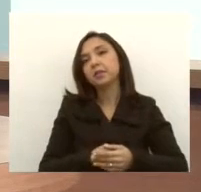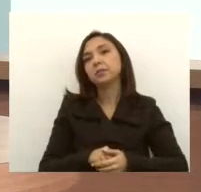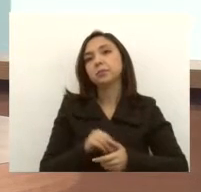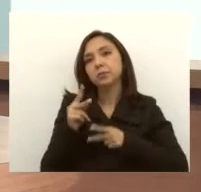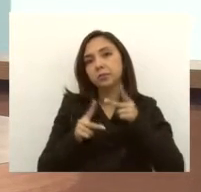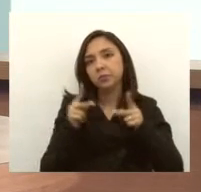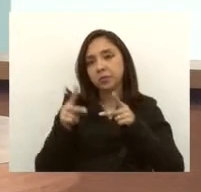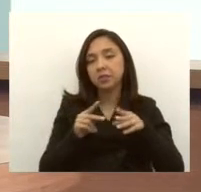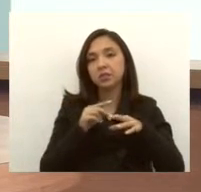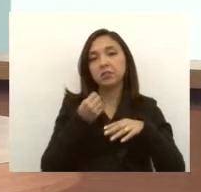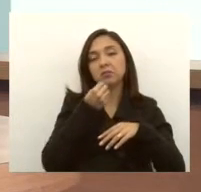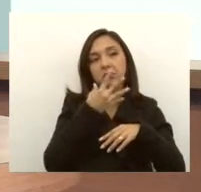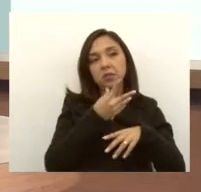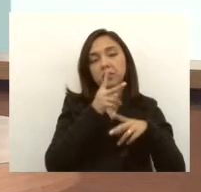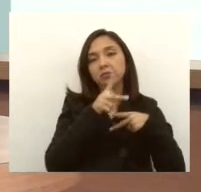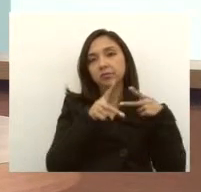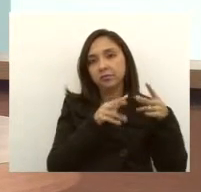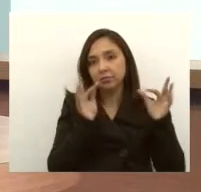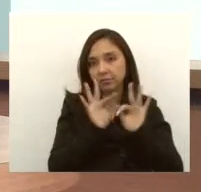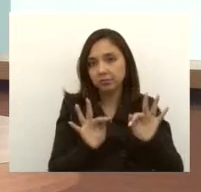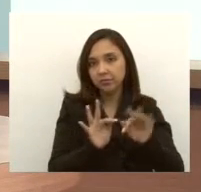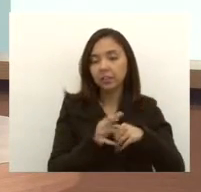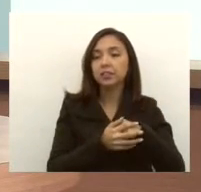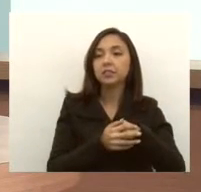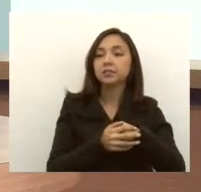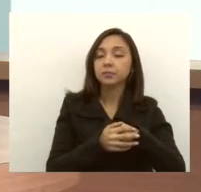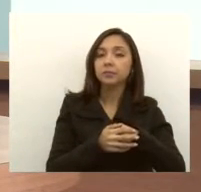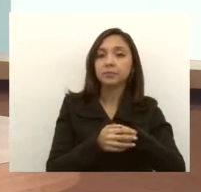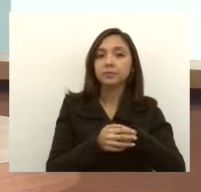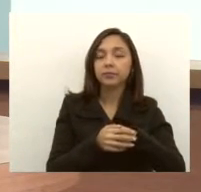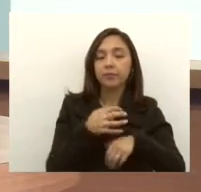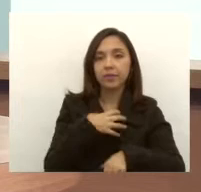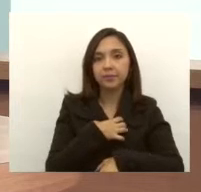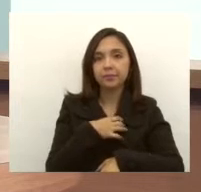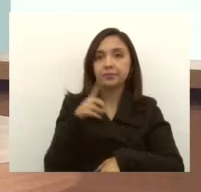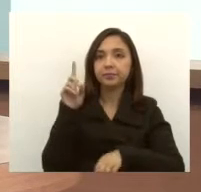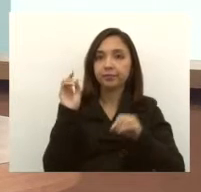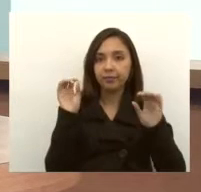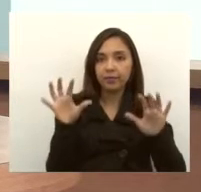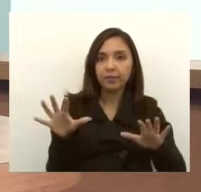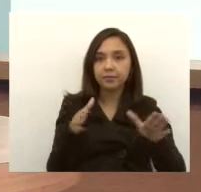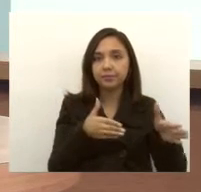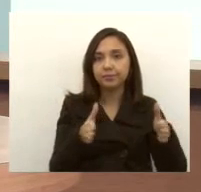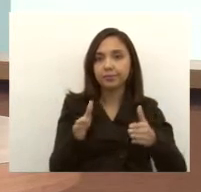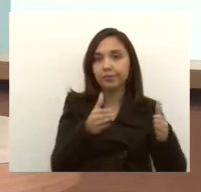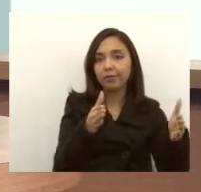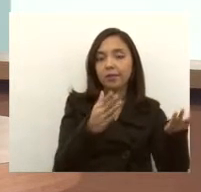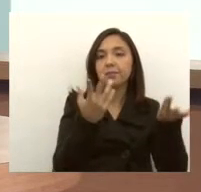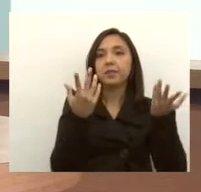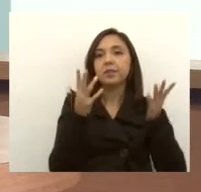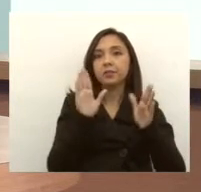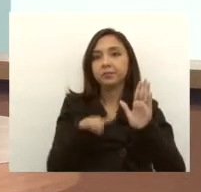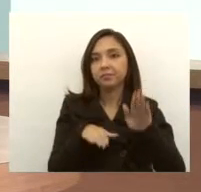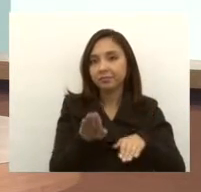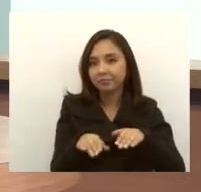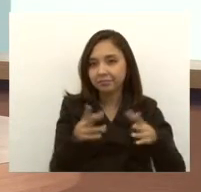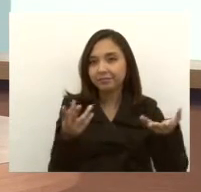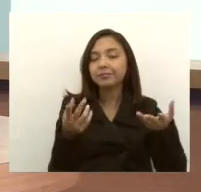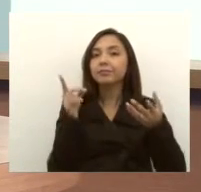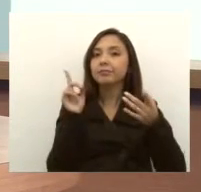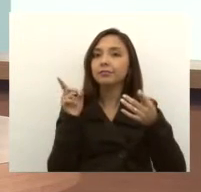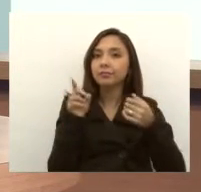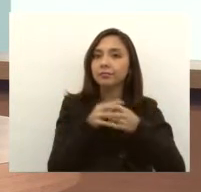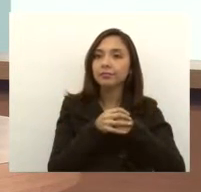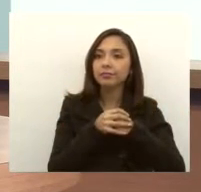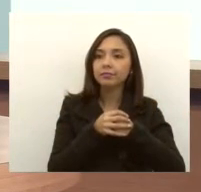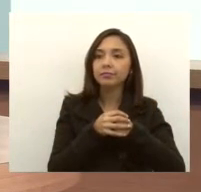ganha e nós ficamos felizes em recebê-lo aqui. Que Deus ilumine os seus caminhos, ilumine os seus passos e que